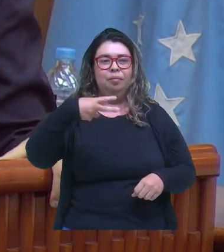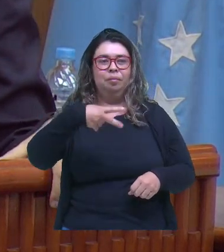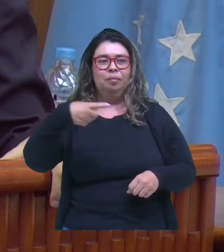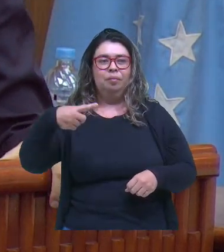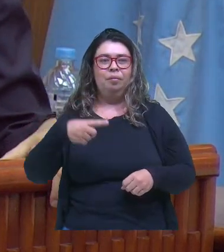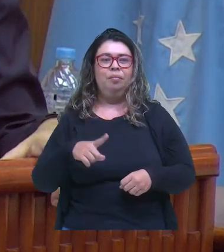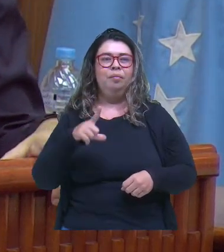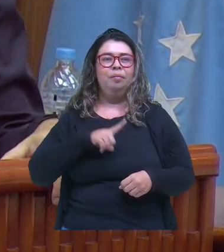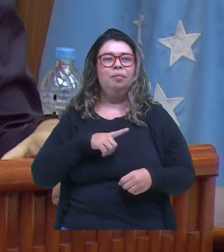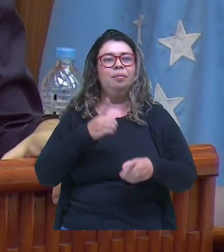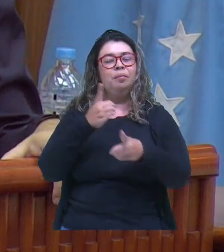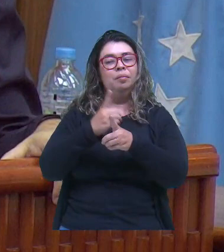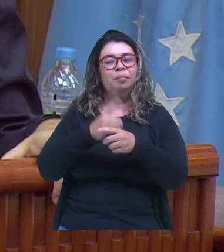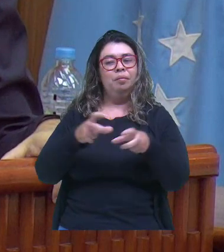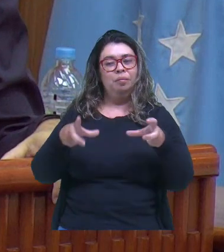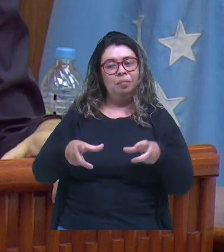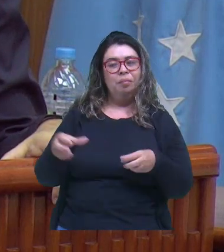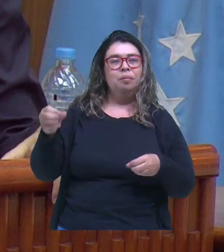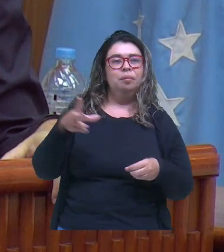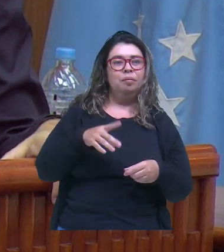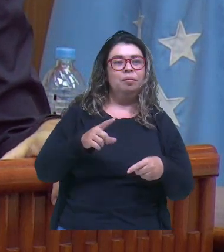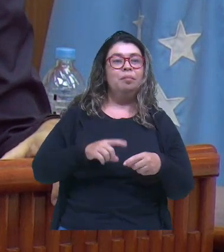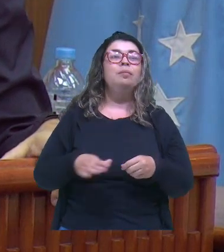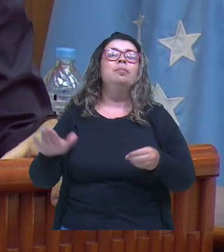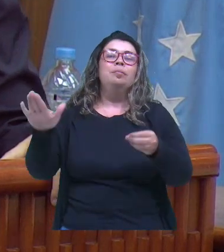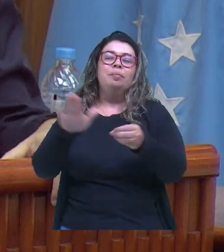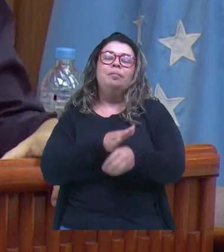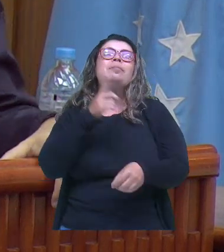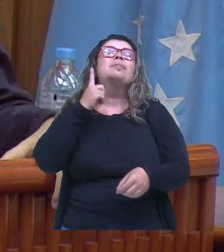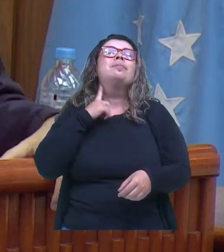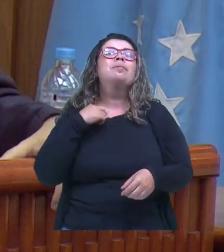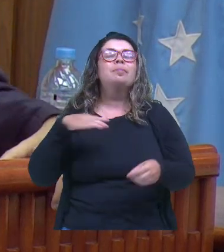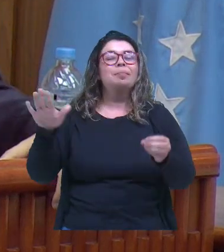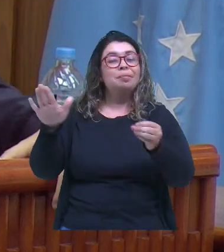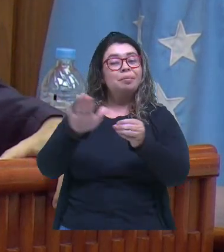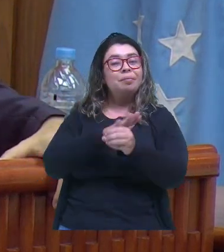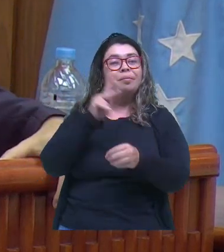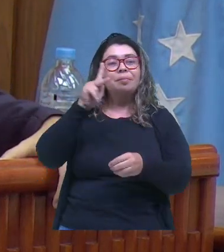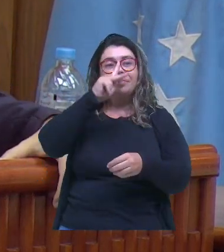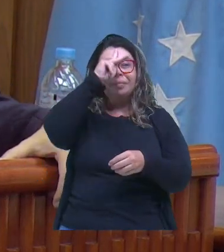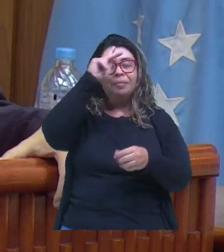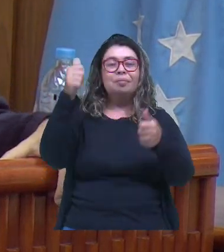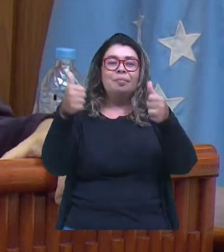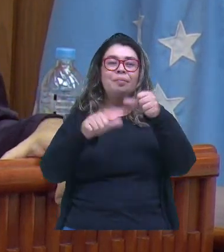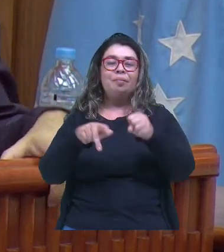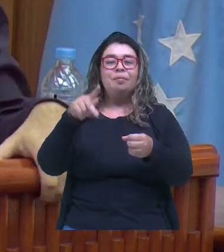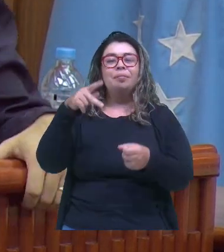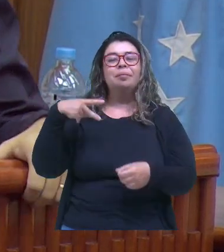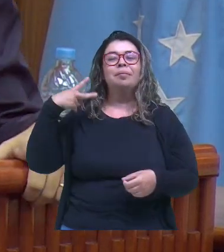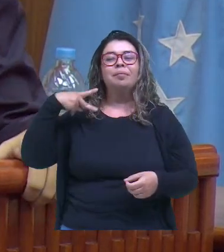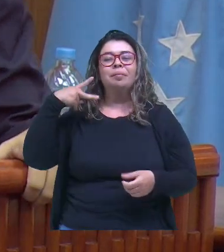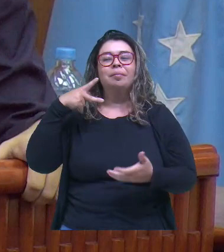uma Câmara nova, mas uma Câmara cheia de vontade, cheia de força. E ser vereador, estar vereador, na verdade,